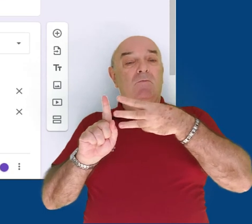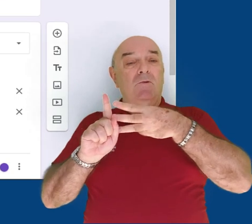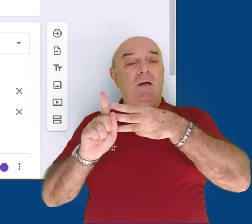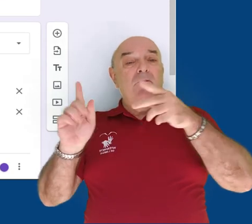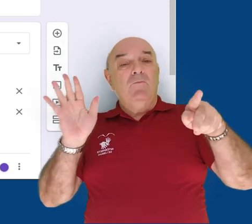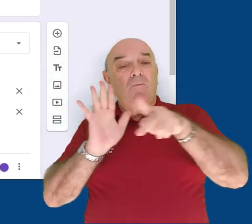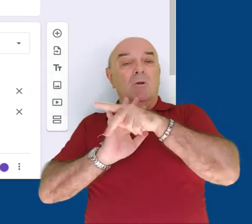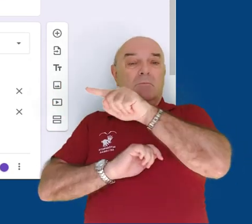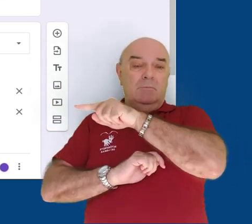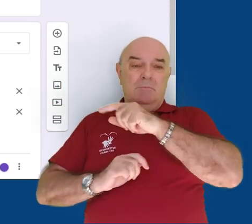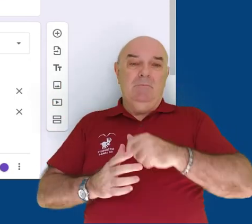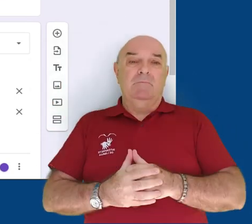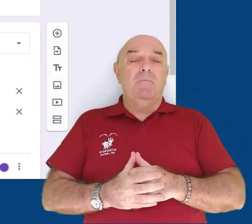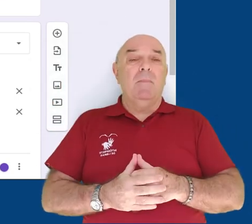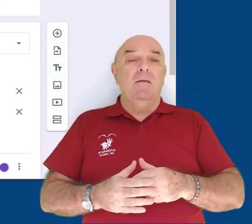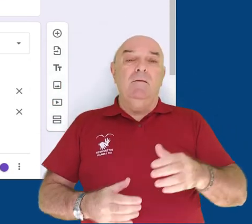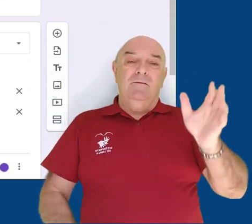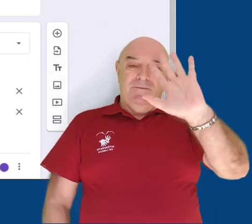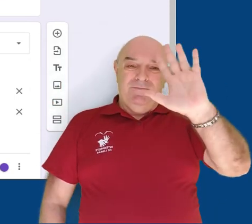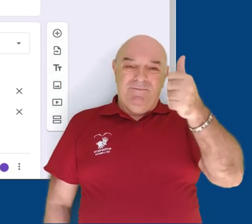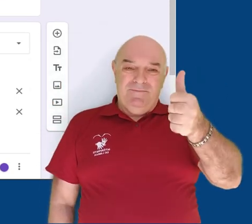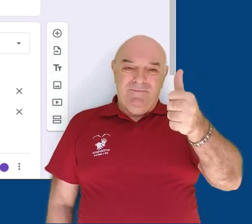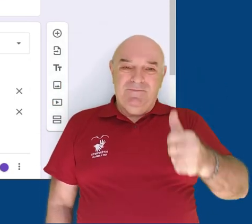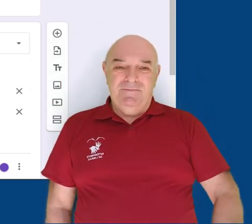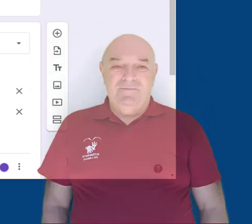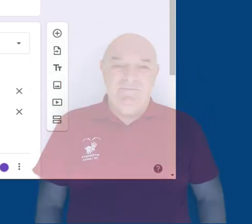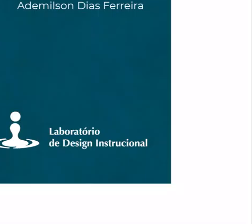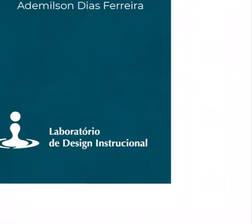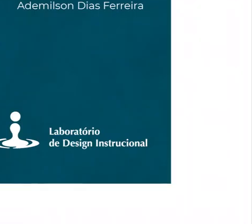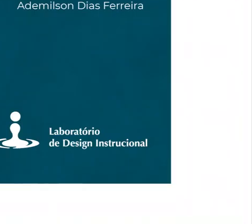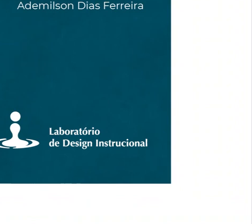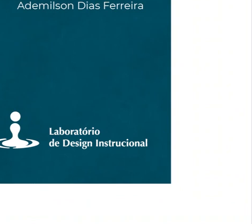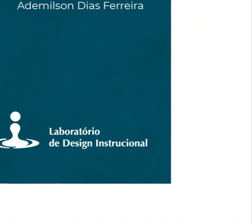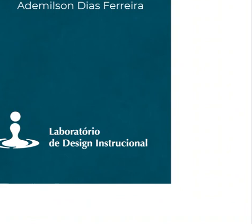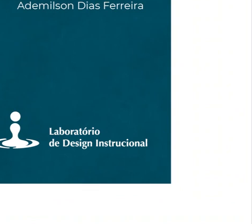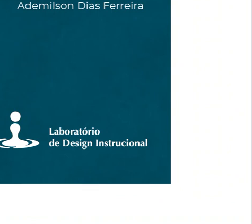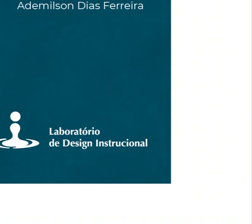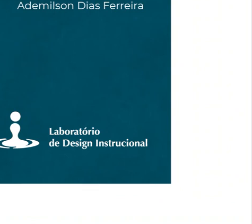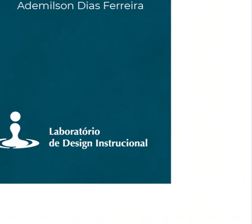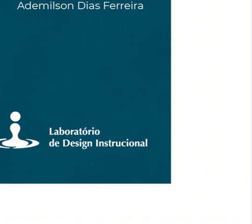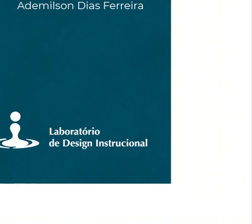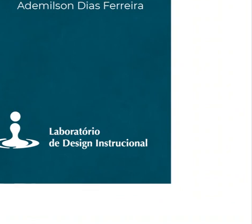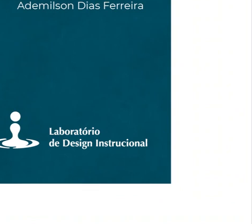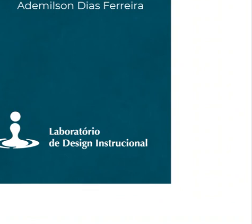história criação de formulários e aproveitem todas as funcionalidades disponíveis até o próximo vídeo